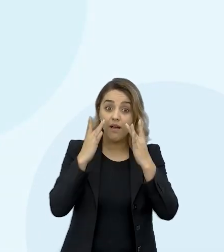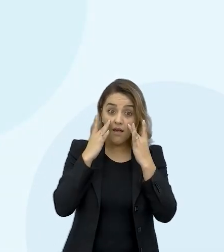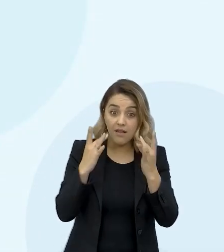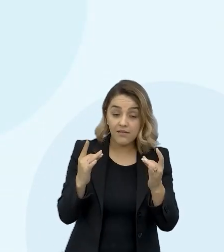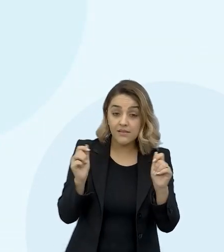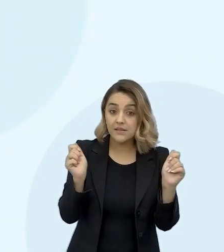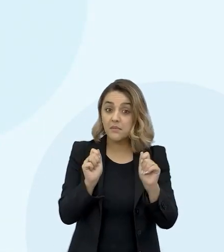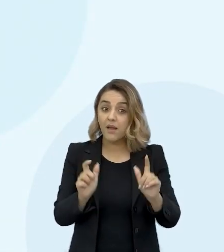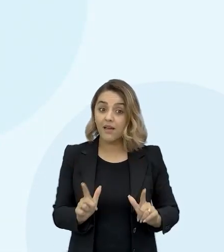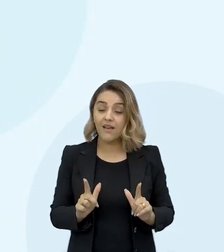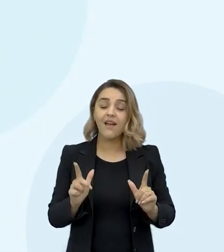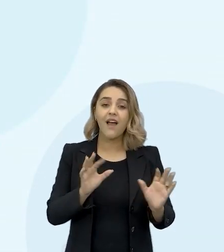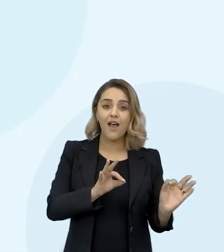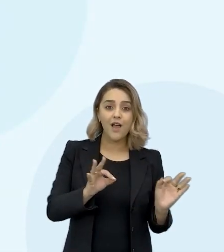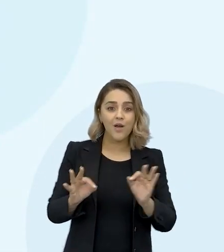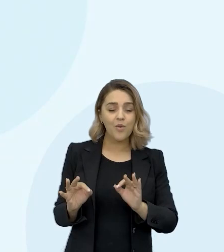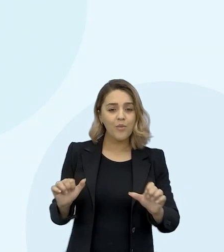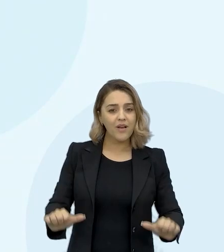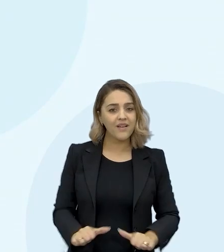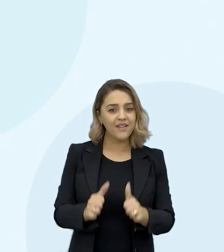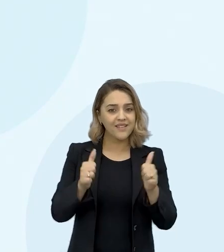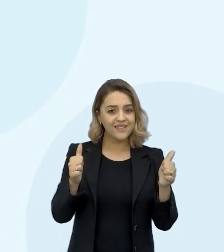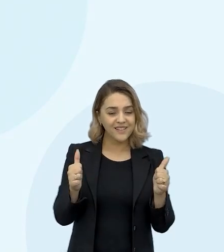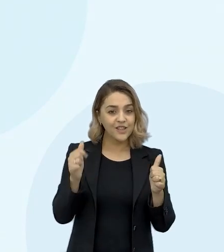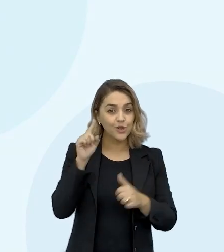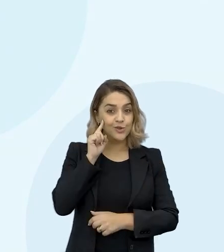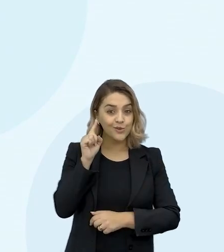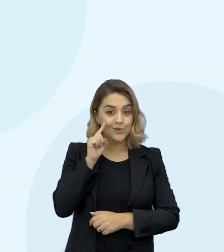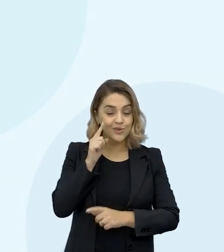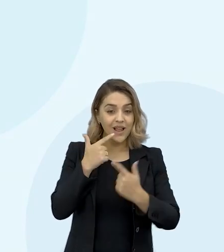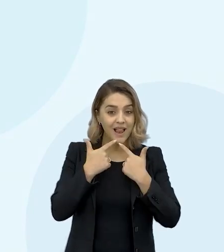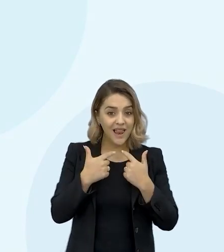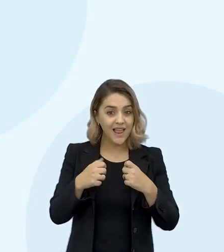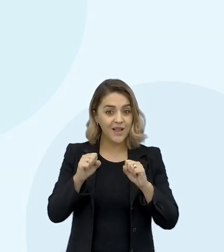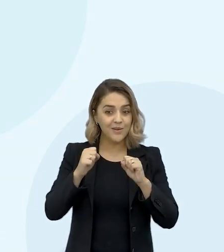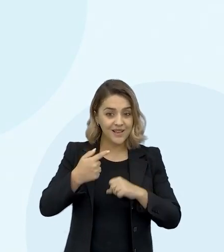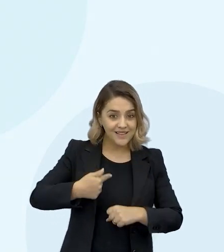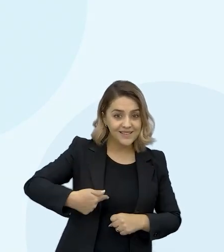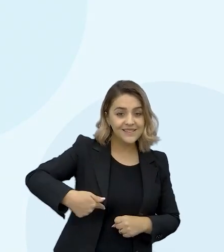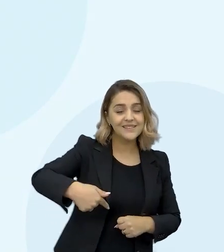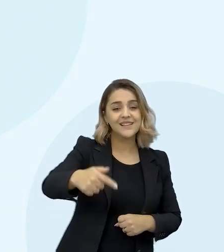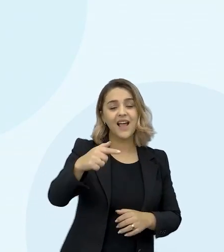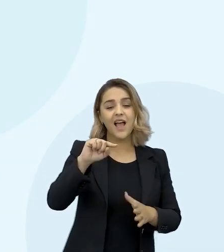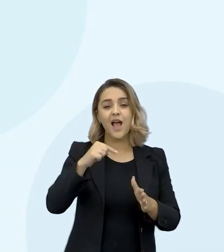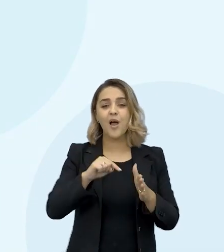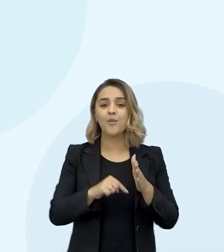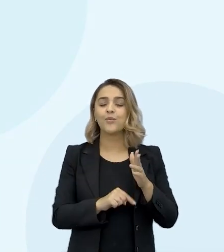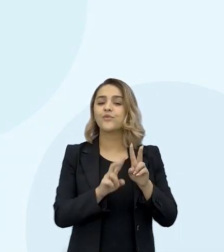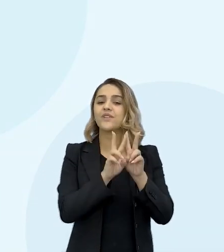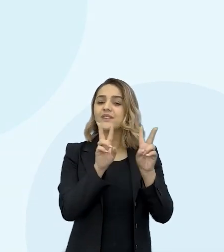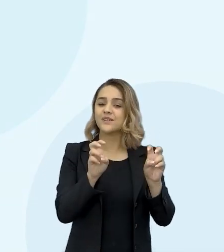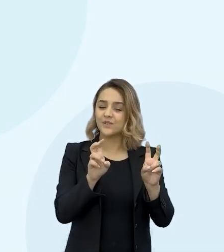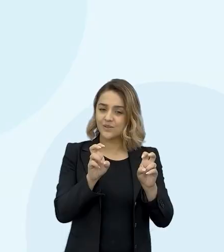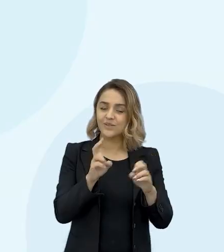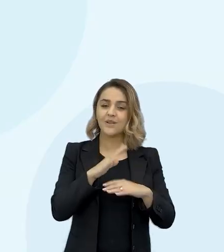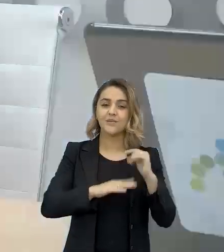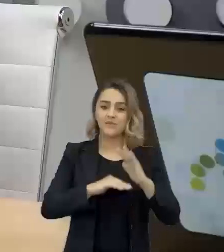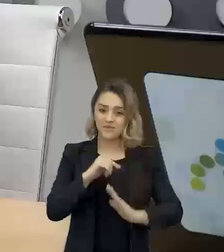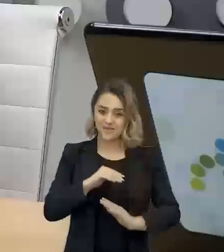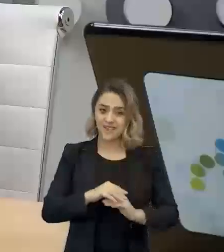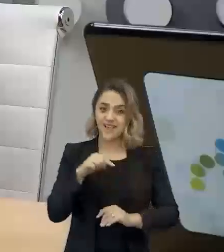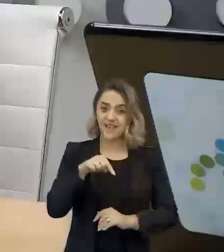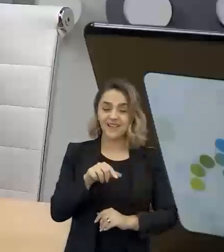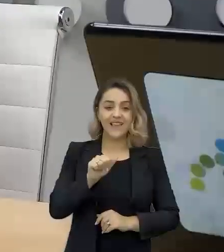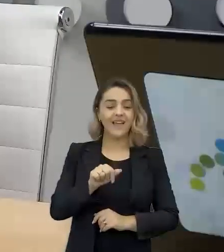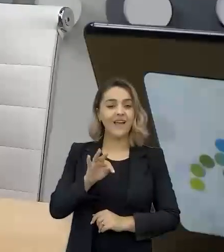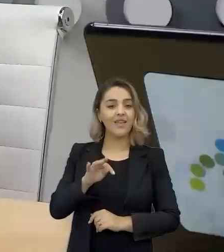de olho, acompanhe a recuperação diária de linguagens dessa semana para o aprofundamento dos temas trabalhados nesse ATPC,